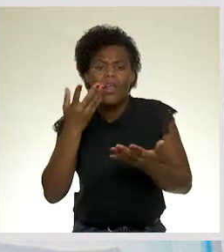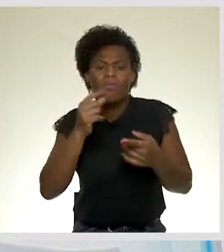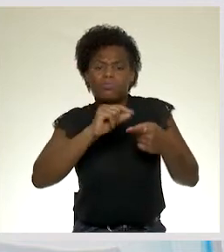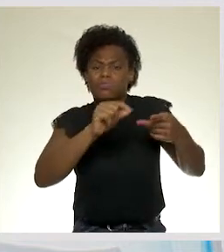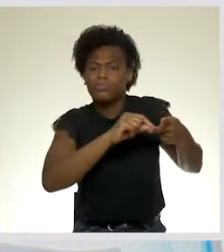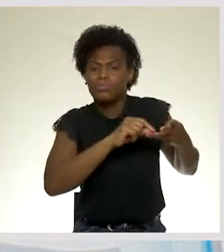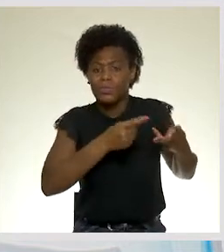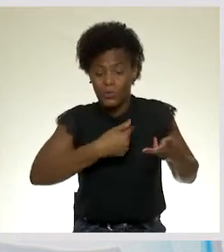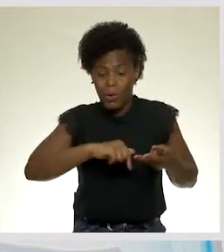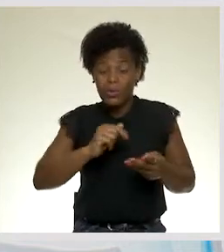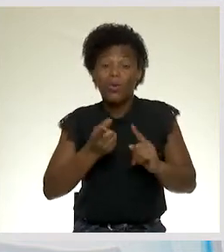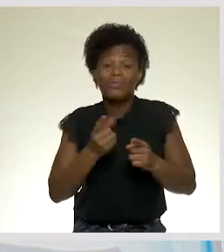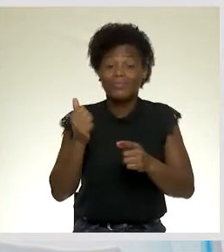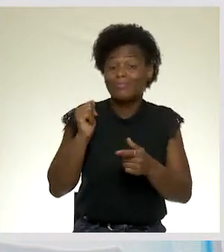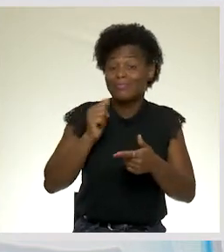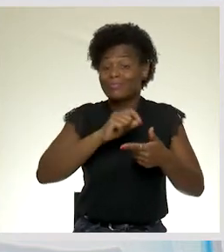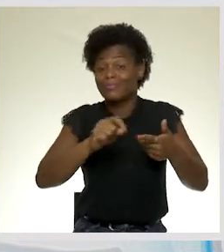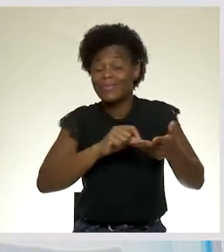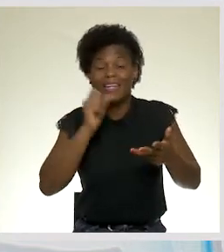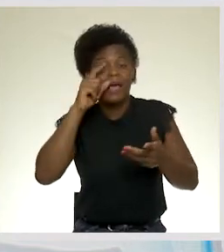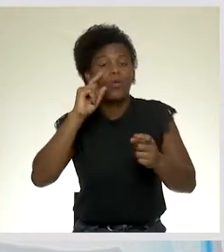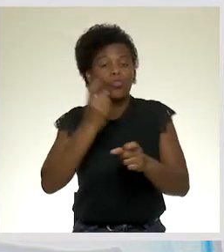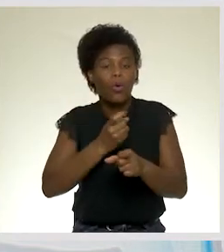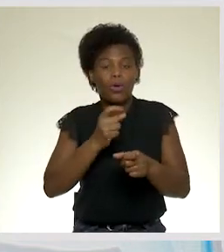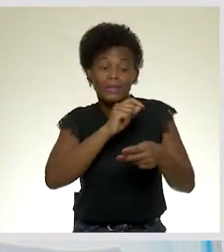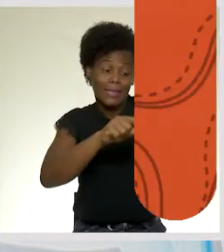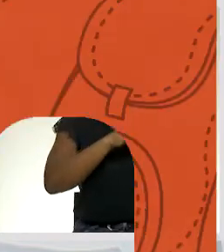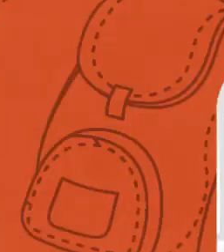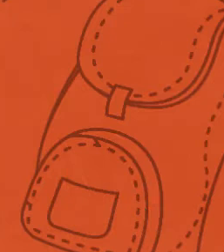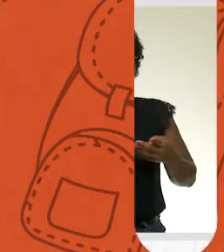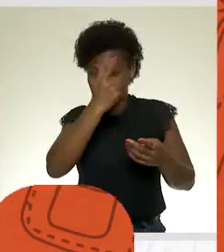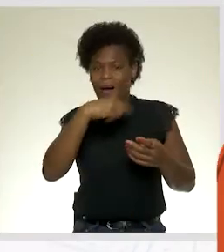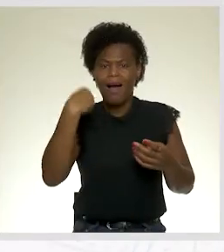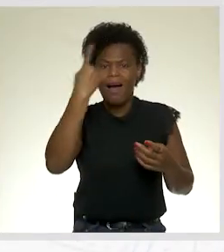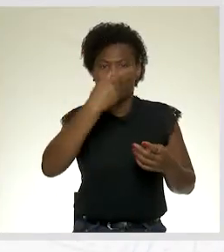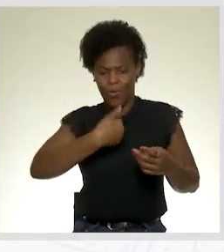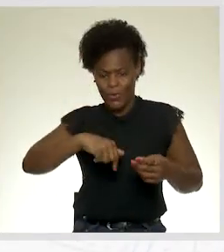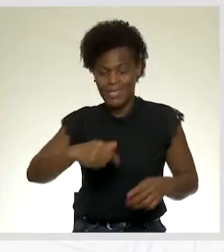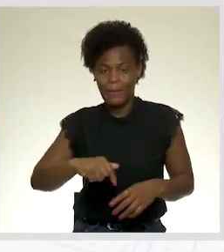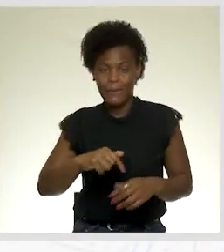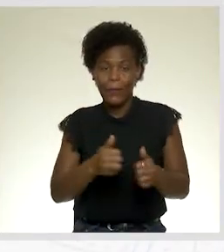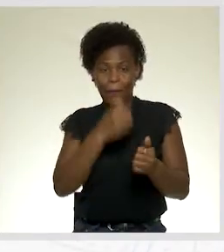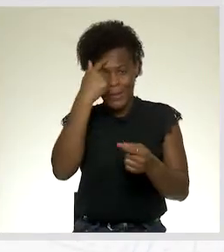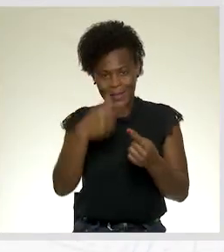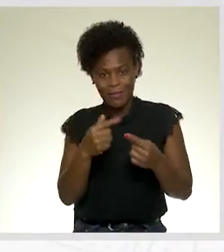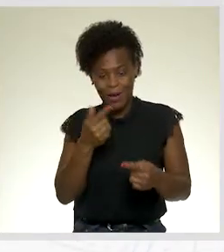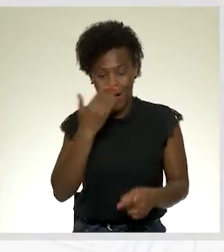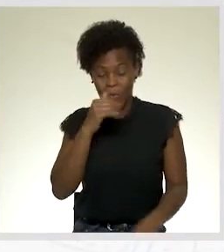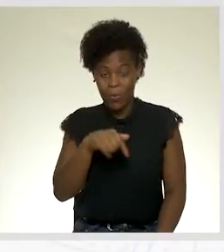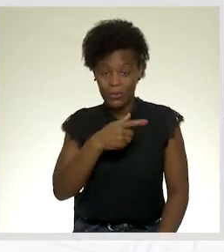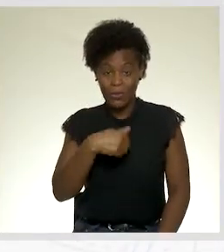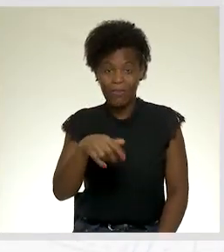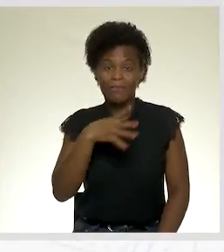é que está por detrás dessas características e quem é que controla essas características que nós temos. Como objetivo da nossa aula de hoje,